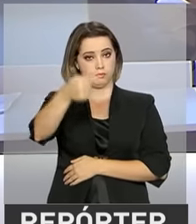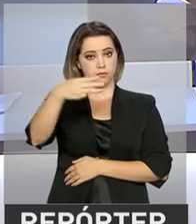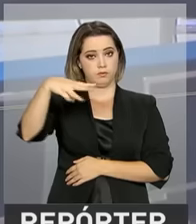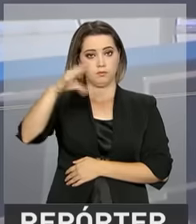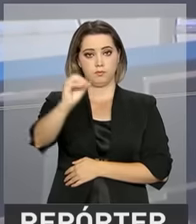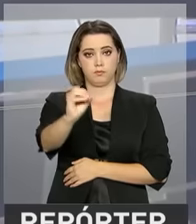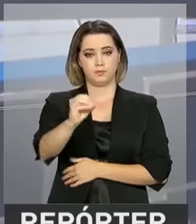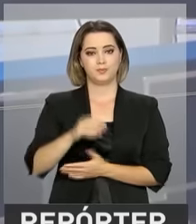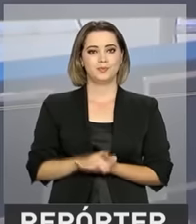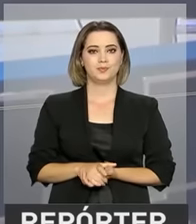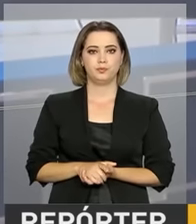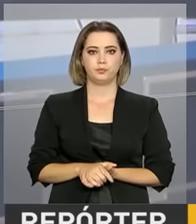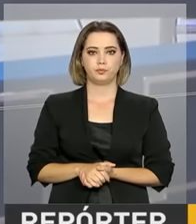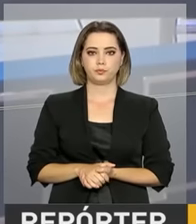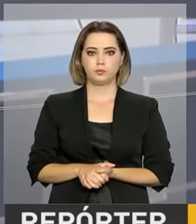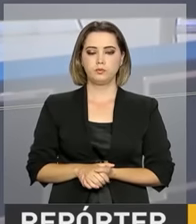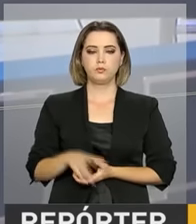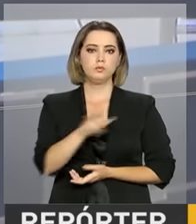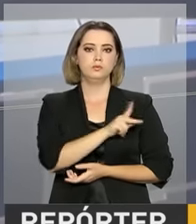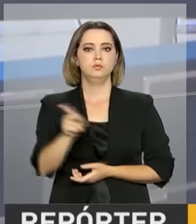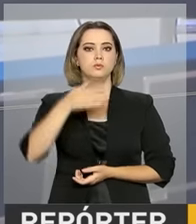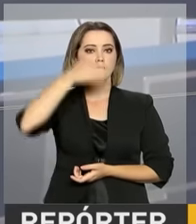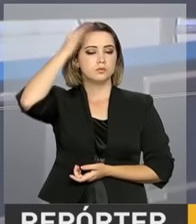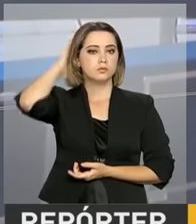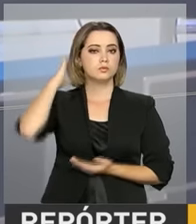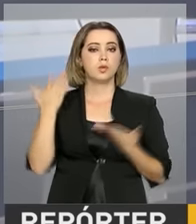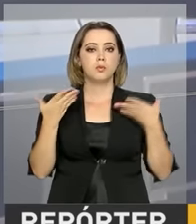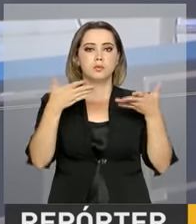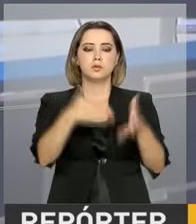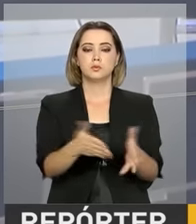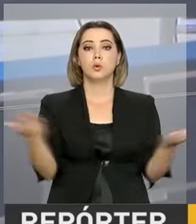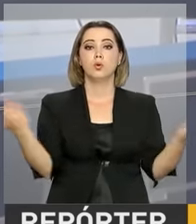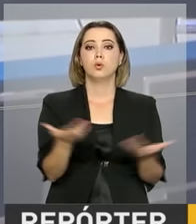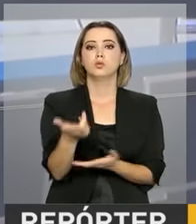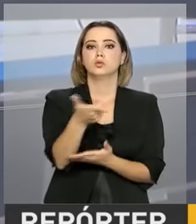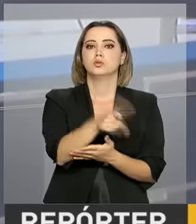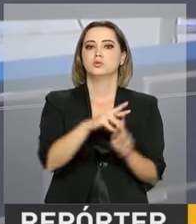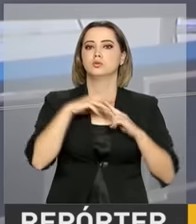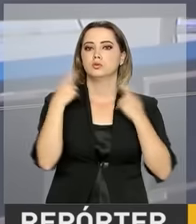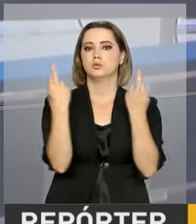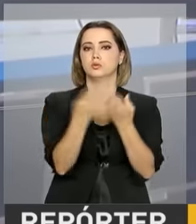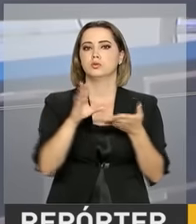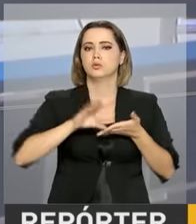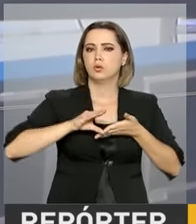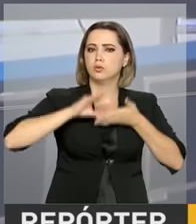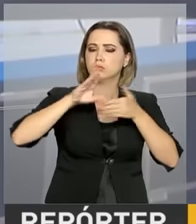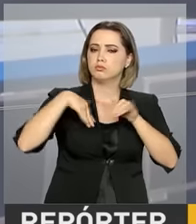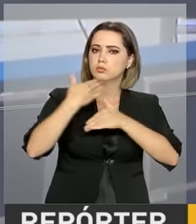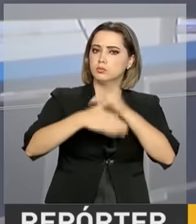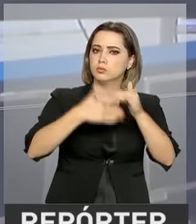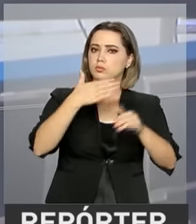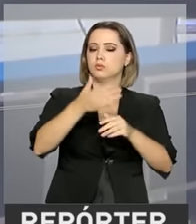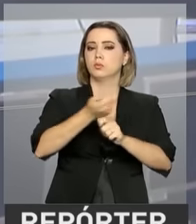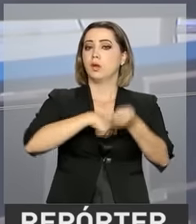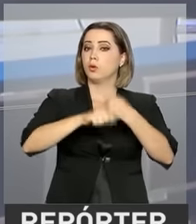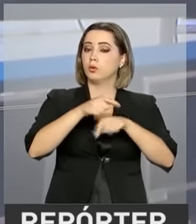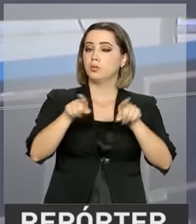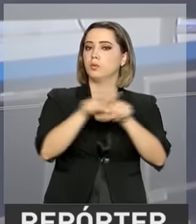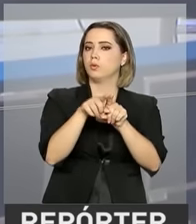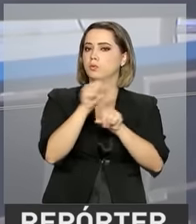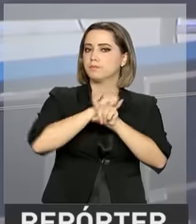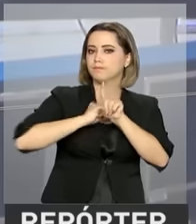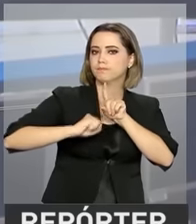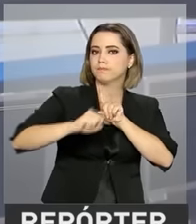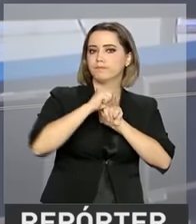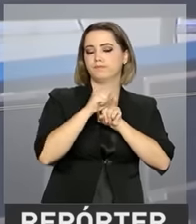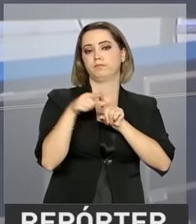Março o presidente Michel Temer participou hoje de mais uma reunião plenária do conselho de desenvolvimento econômico e social